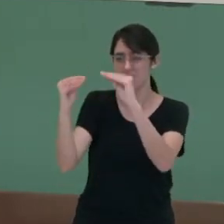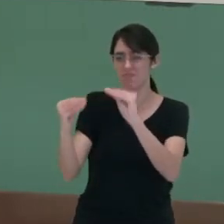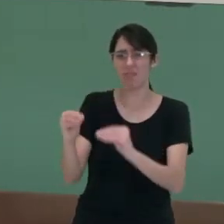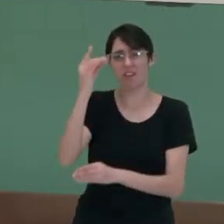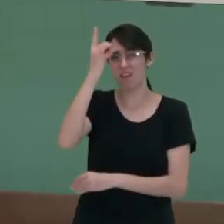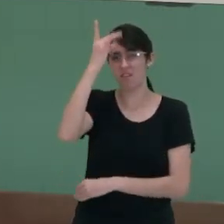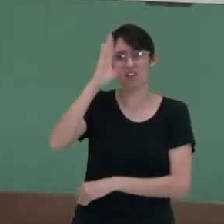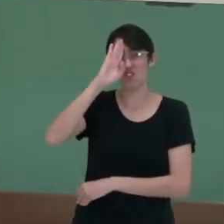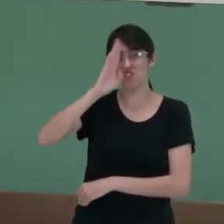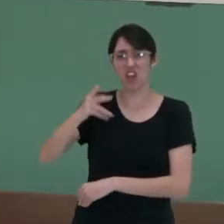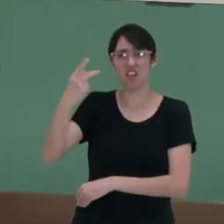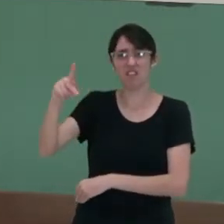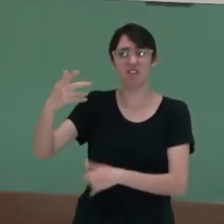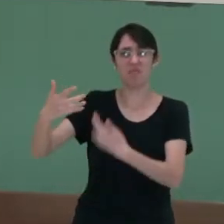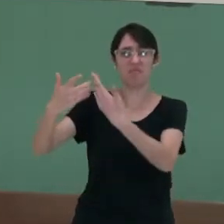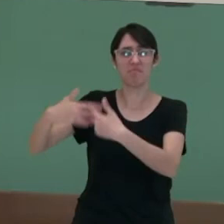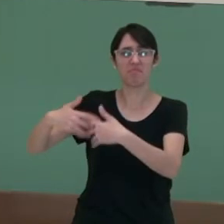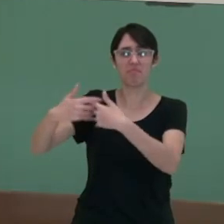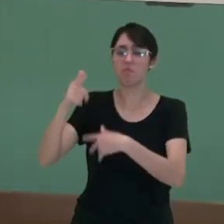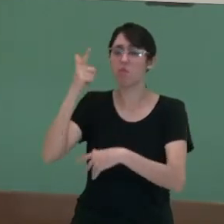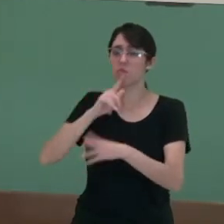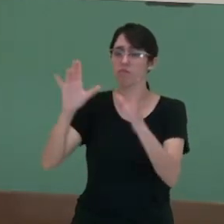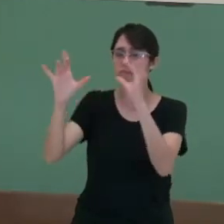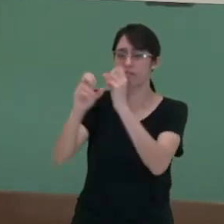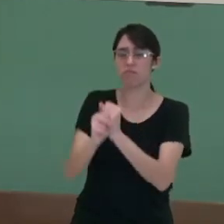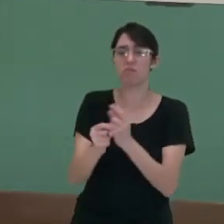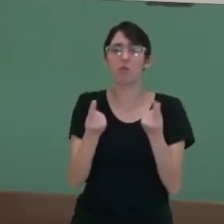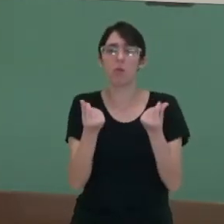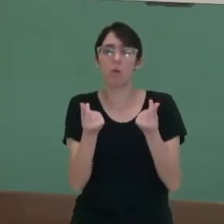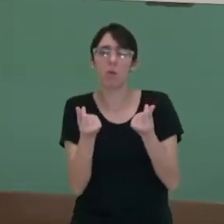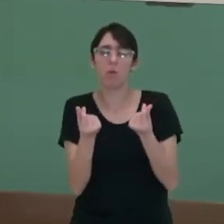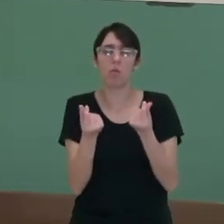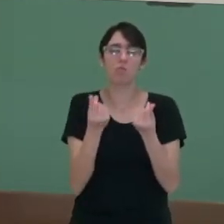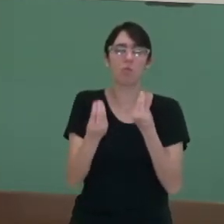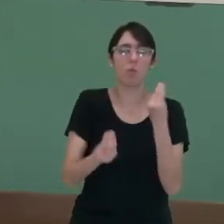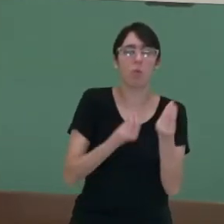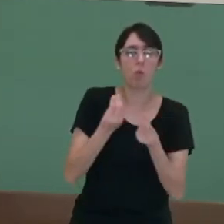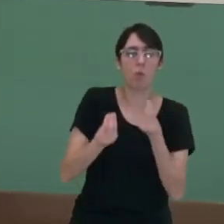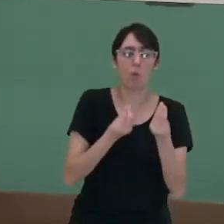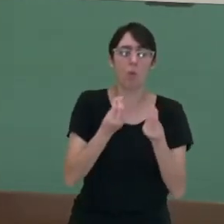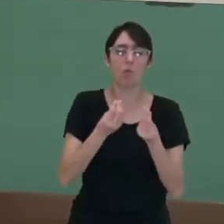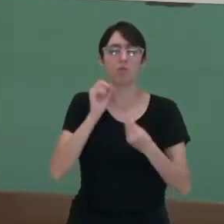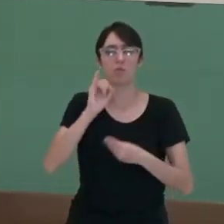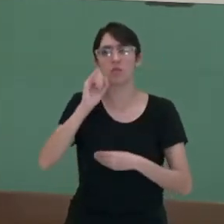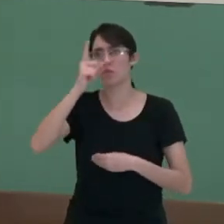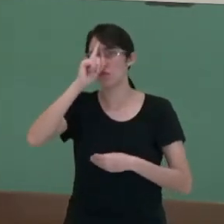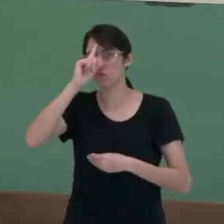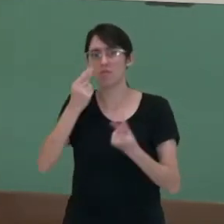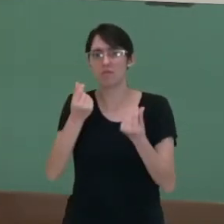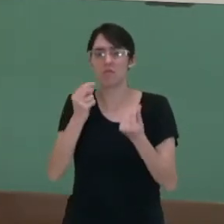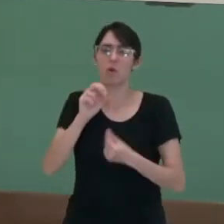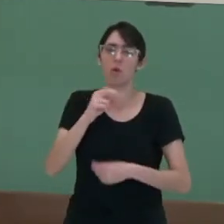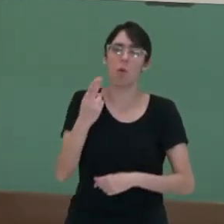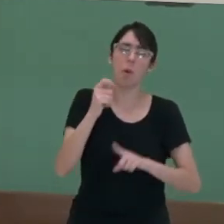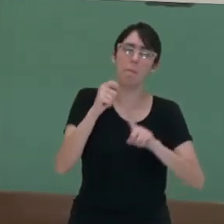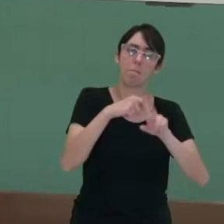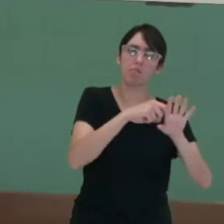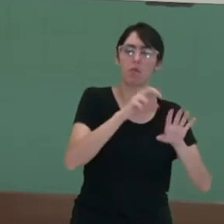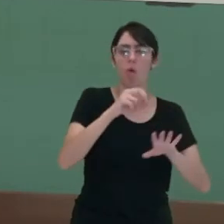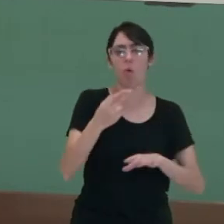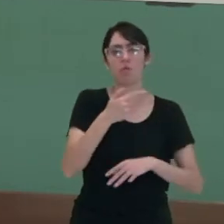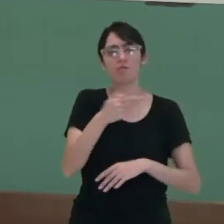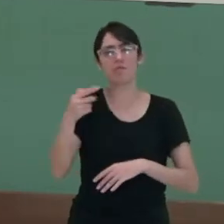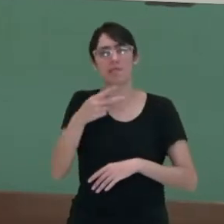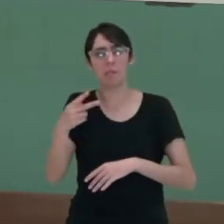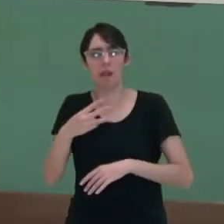fazer o levantamento e atualização de custo, seja ele diário, mensal, semanal, o que